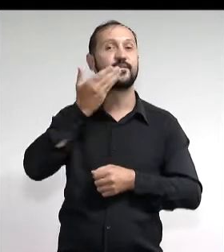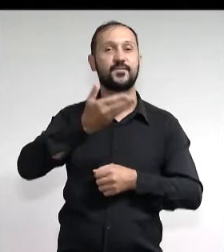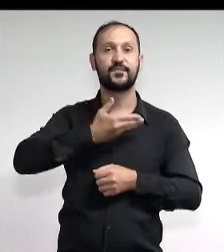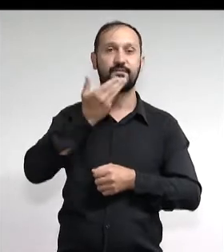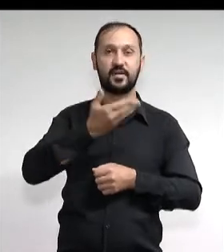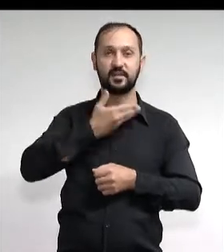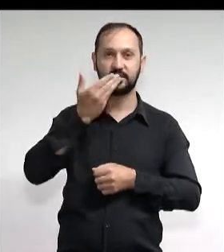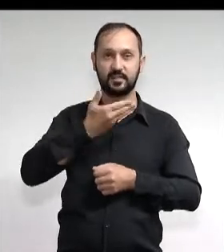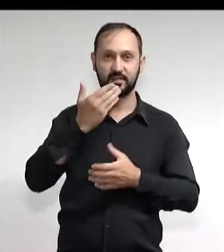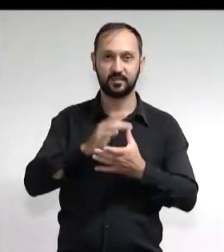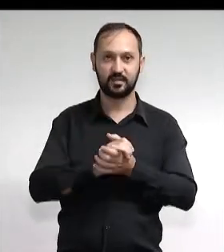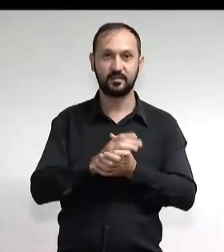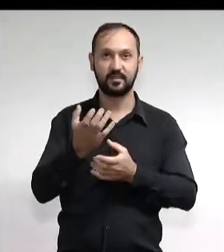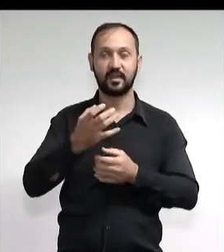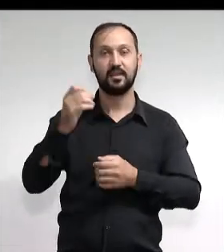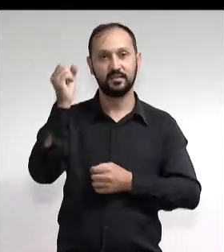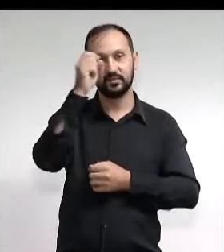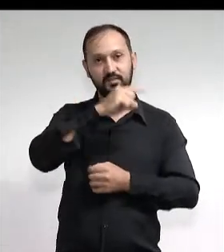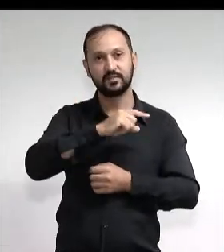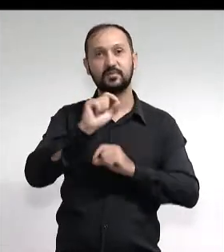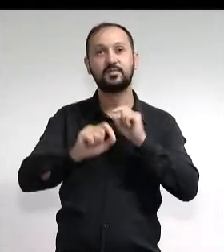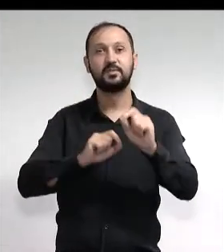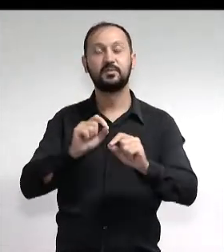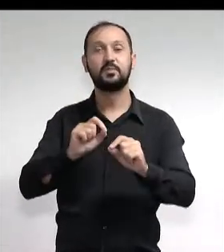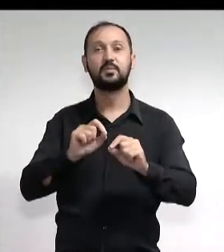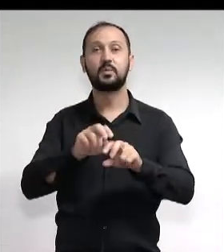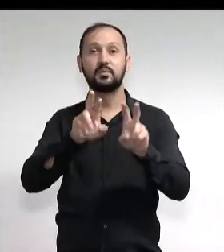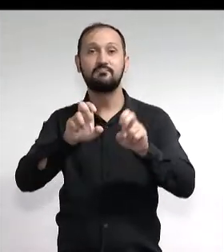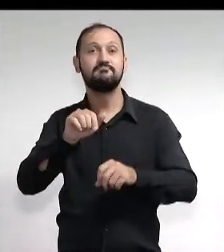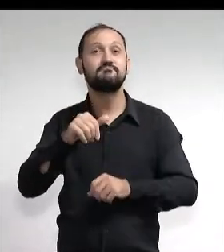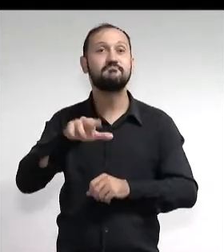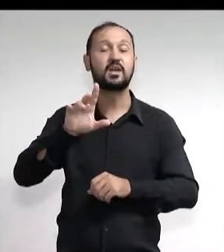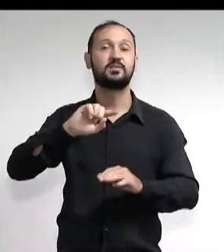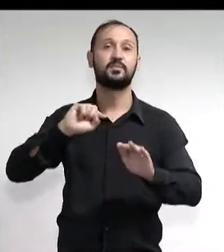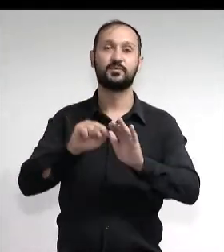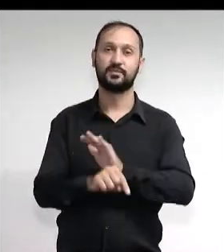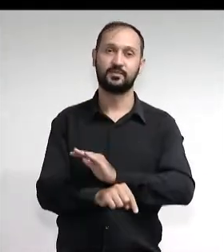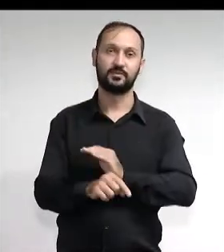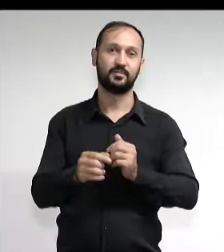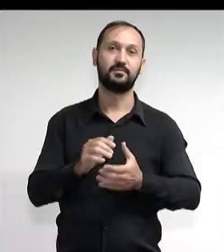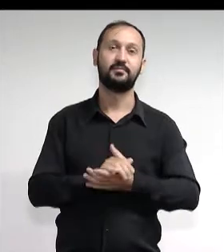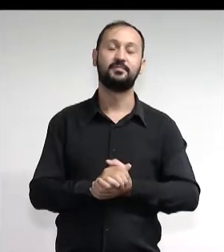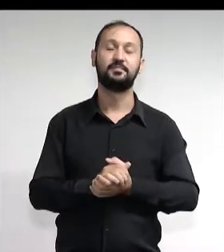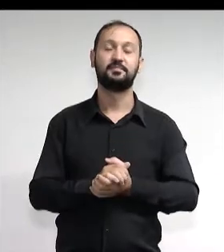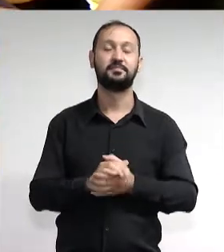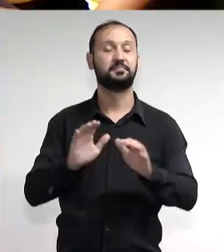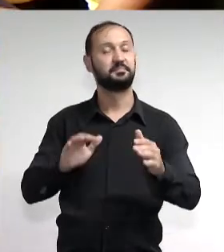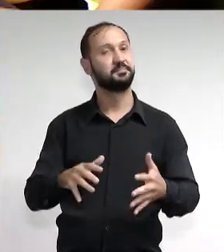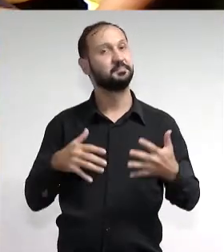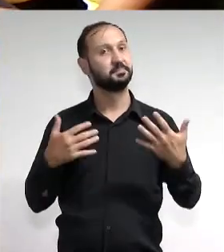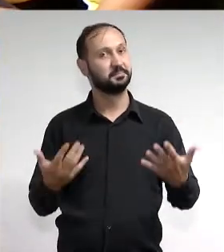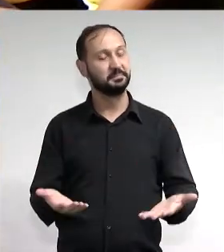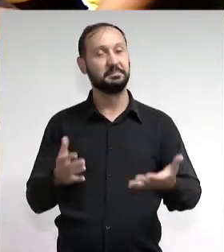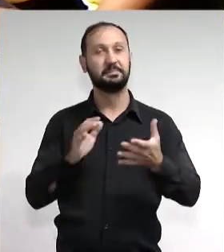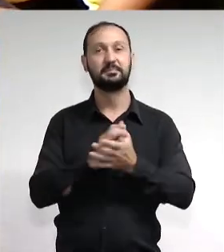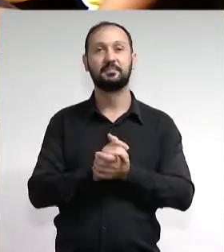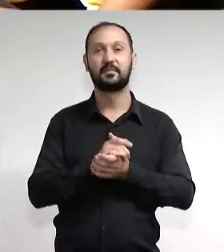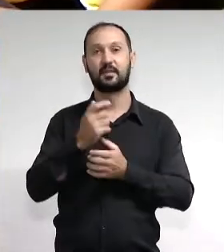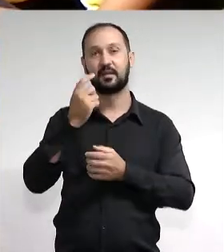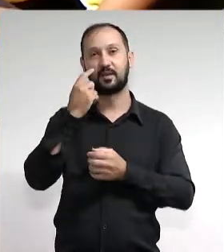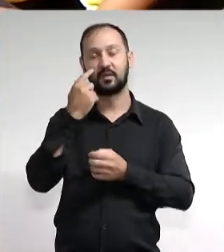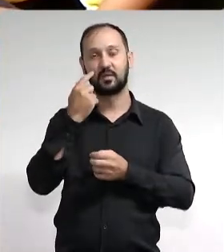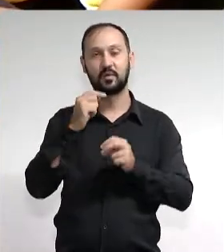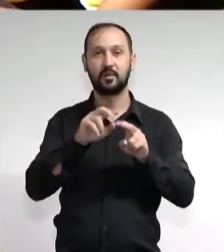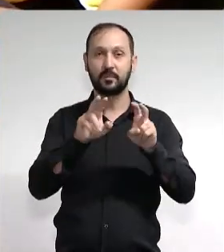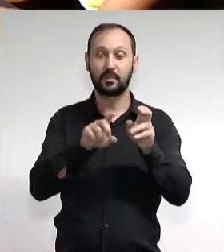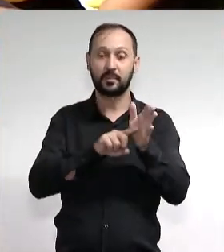aprendem com muita facilidade e eles querem esse desafio, algo mais profundo. Bom, partindo